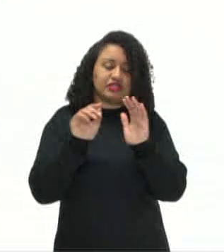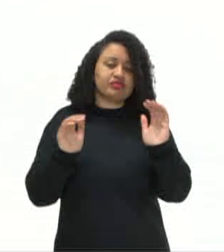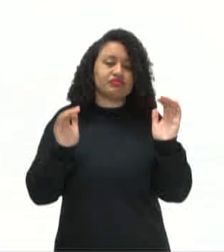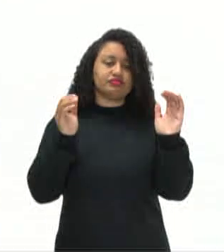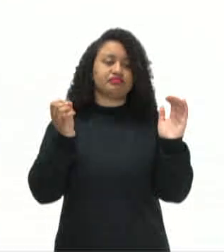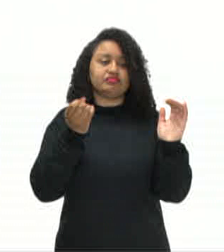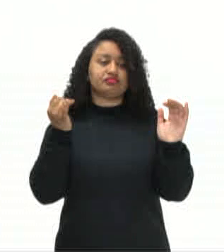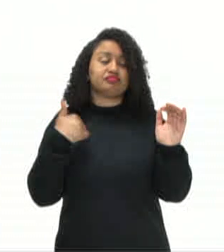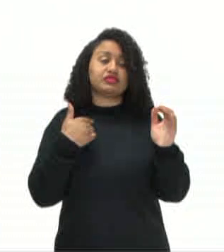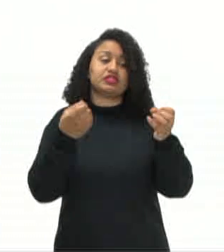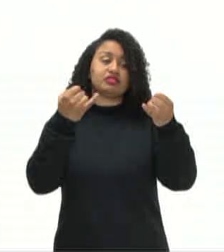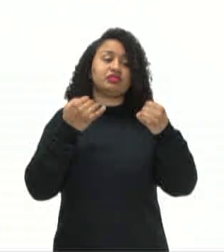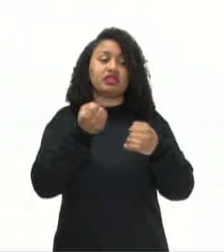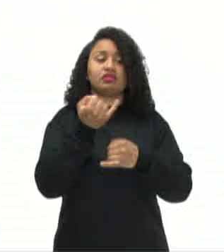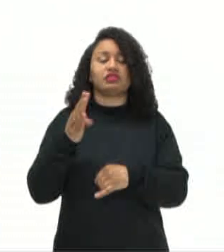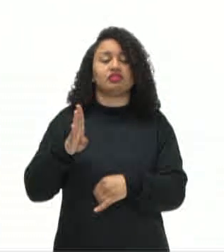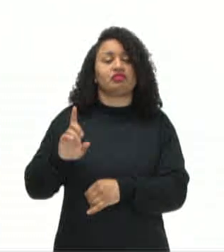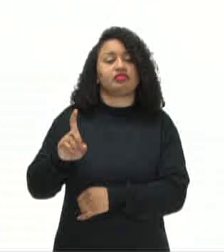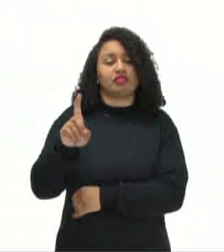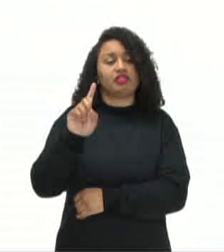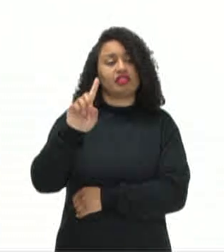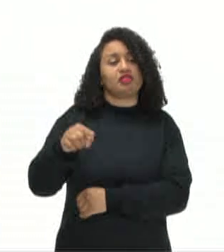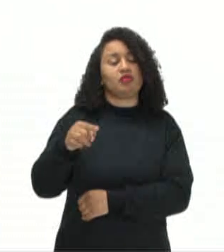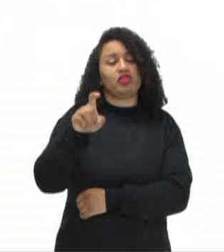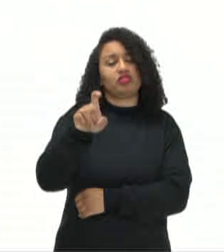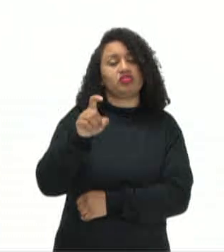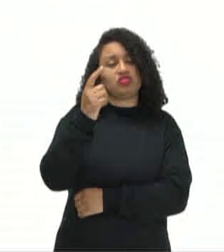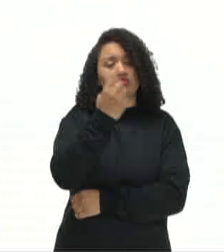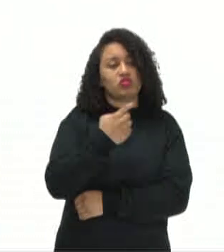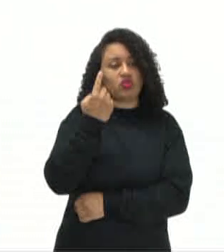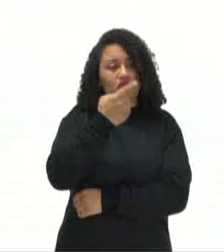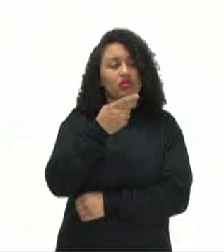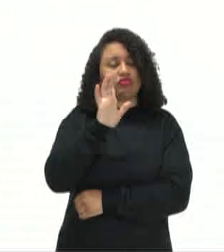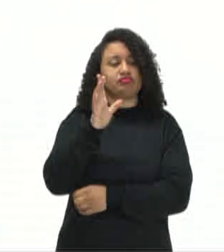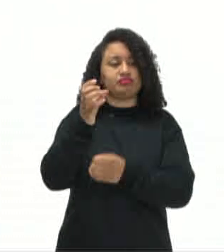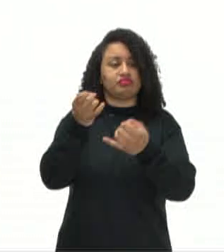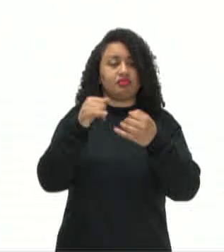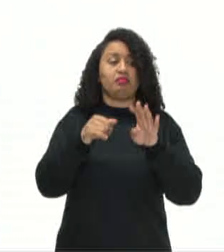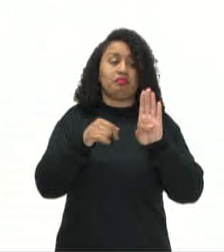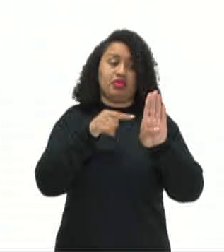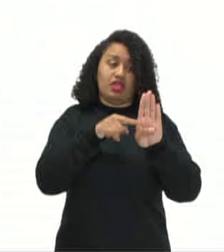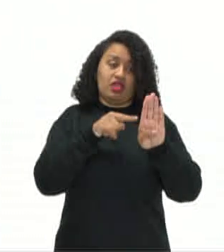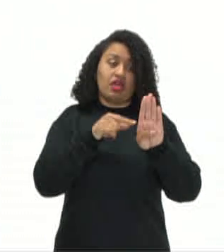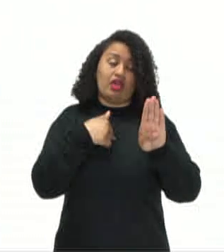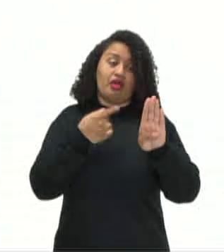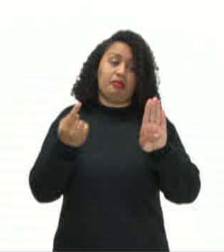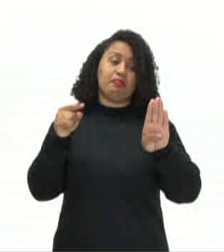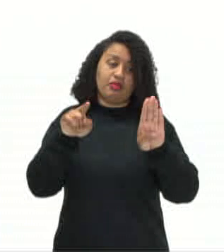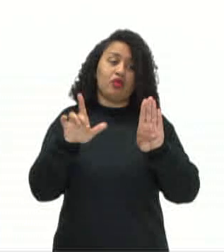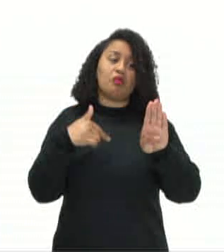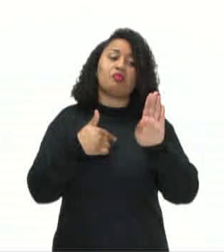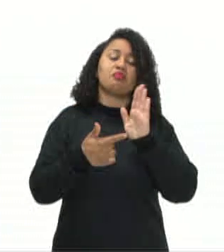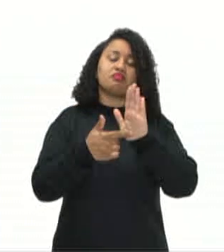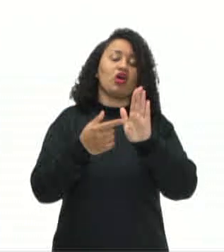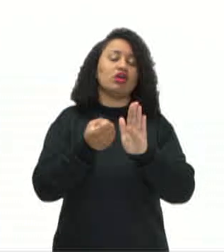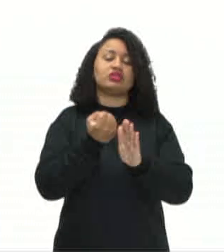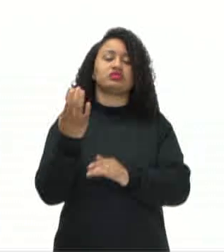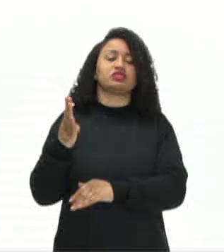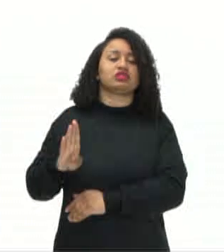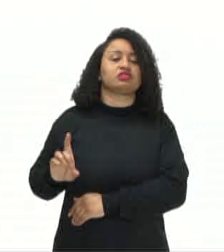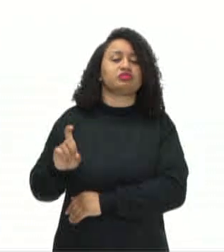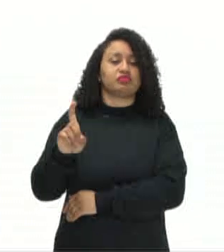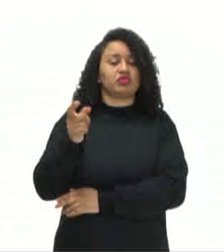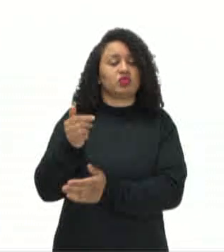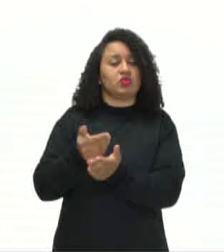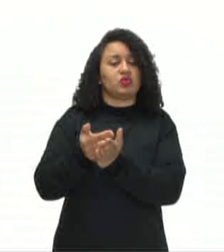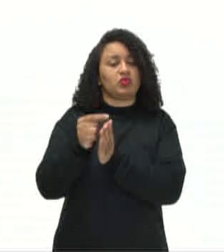que descreve o número de bactérias após x horas. Como eu já falei, o b é igual a 1000, que representa a população